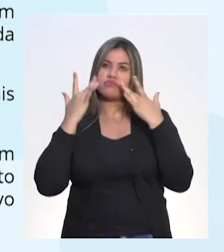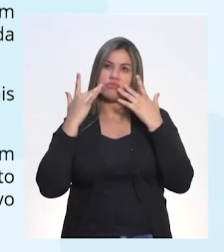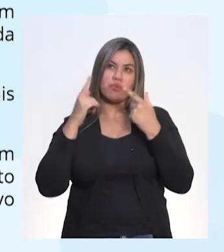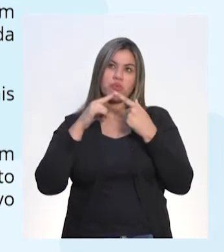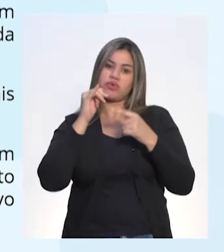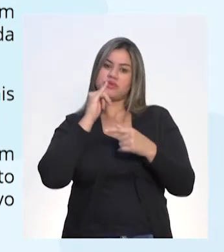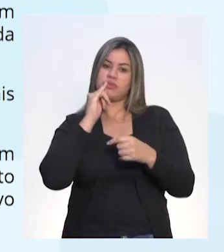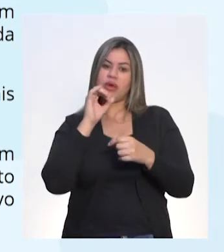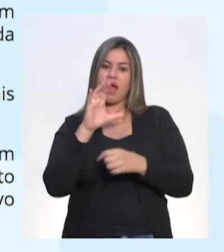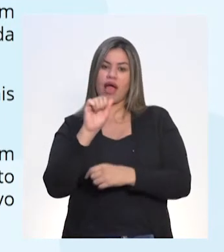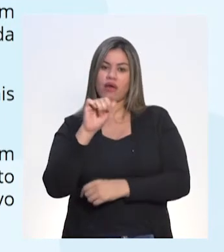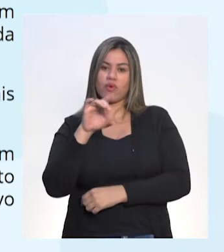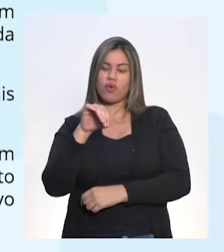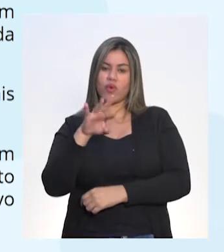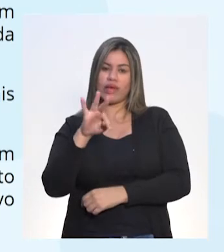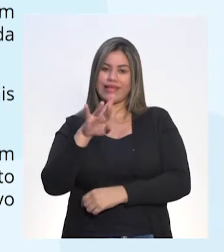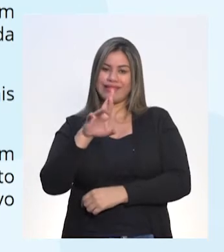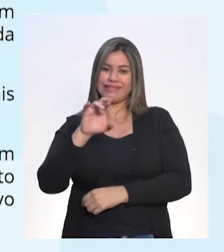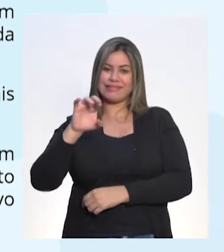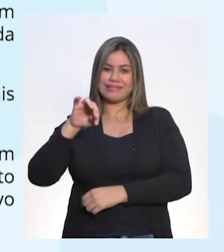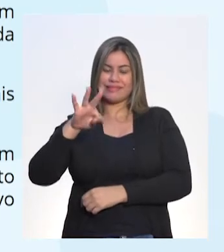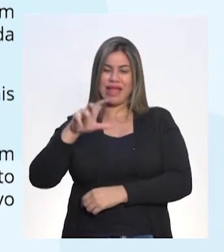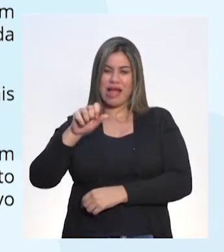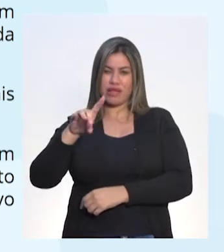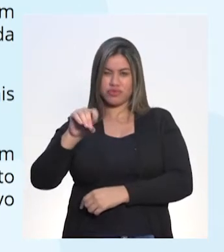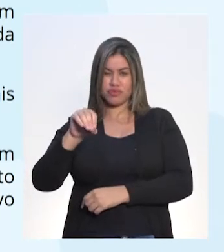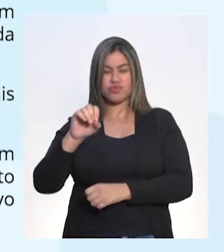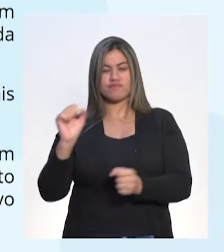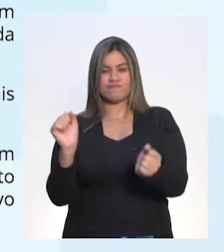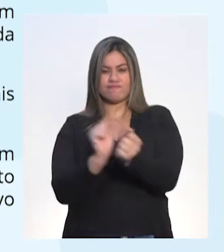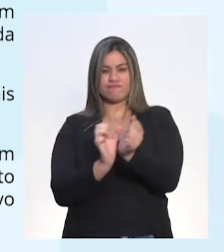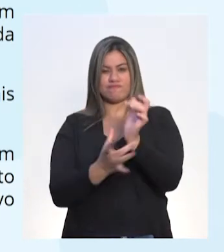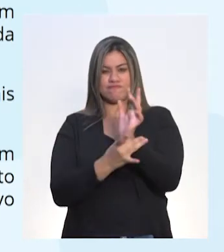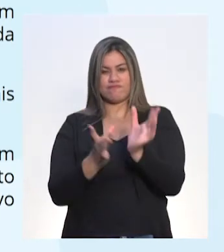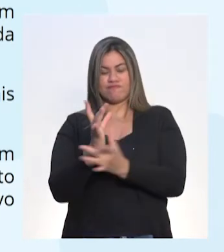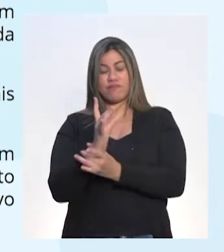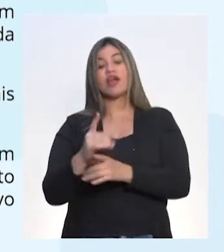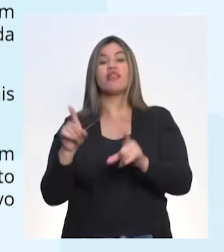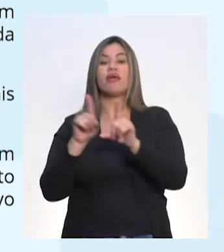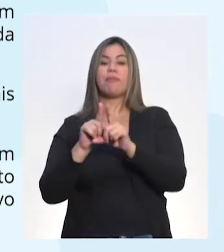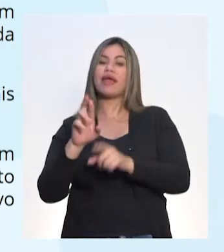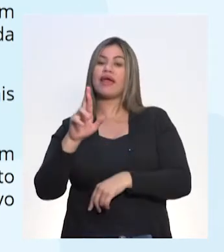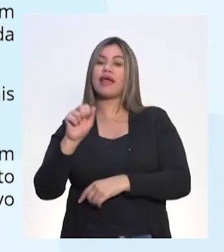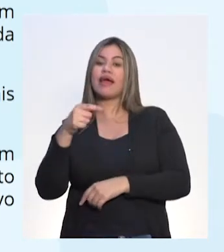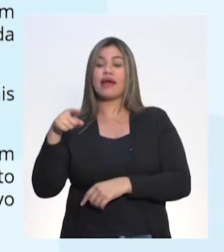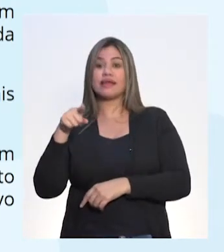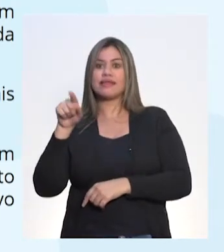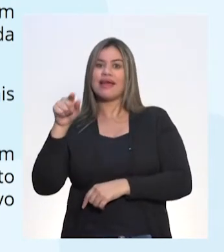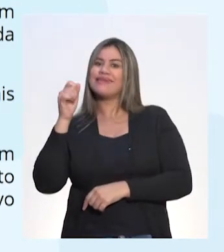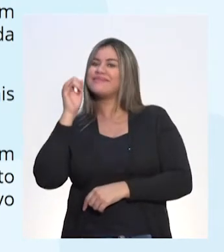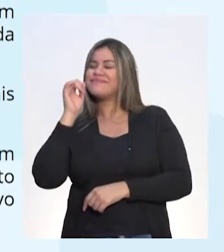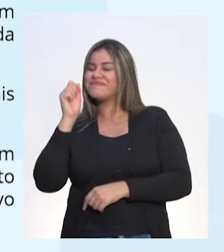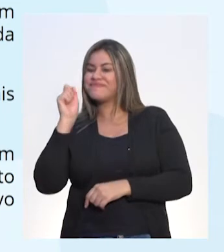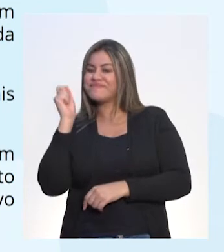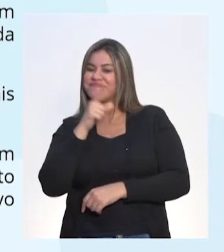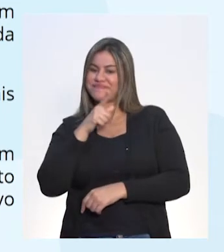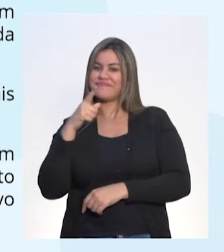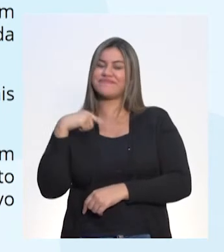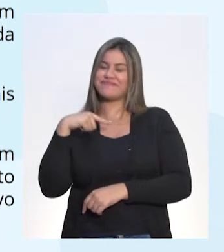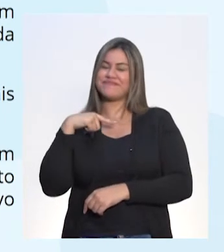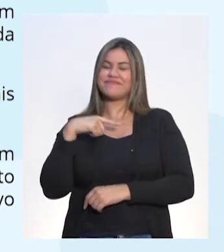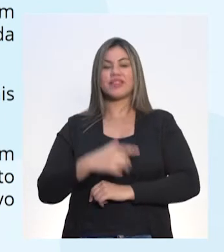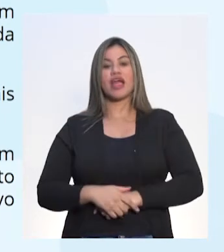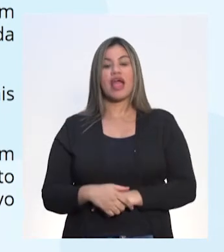Acorrentado, de Ésquilo, né, que é uma tragédia, e As Rãs, de Aristófanes, que é uma comédia. Aí, depois que você já